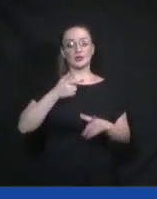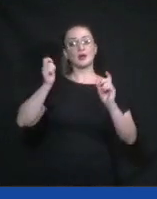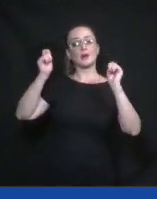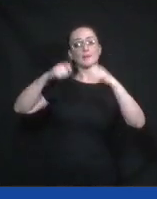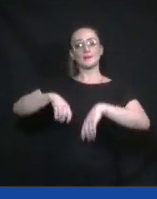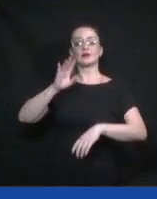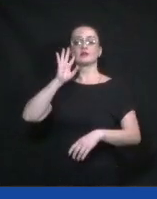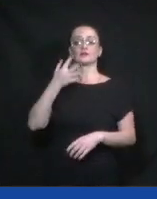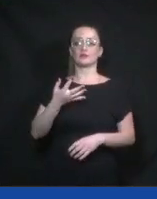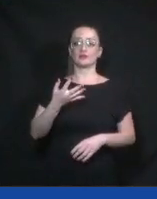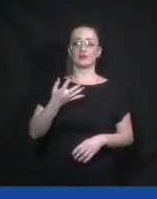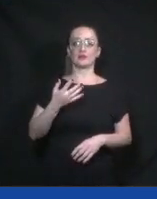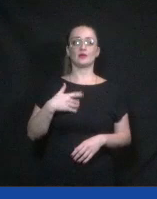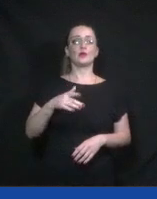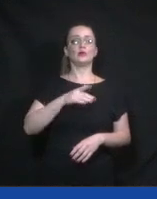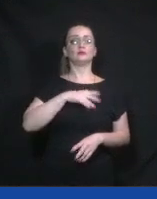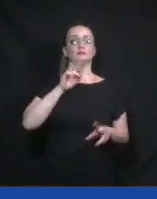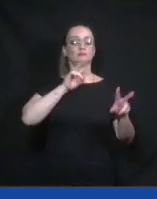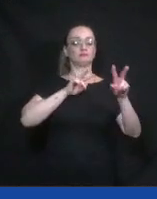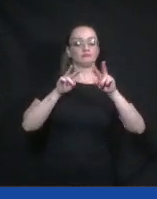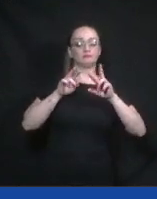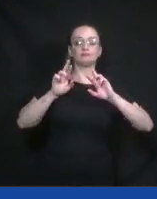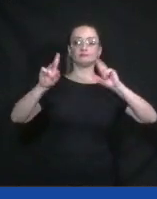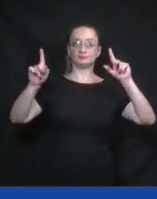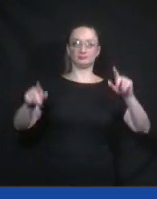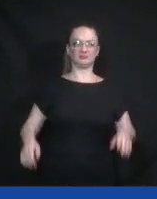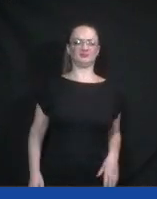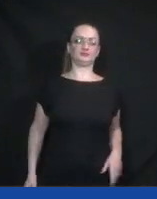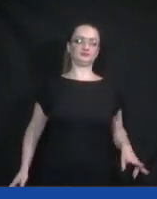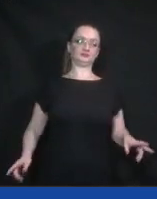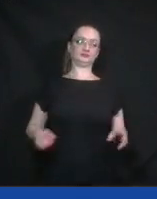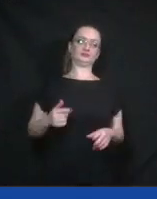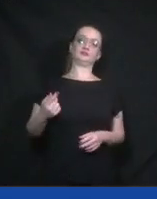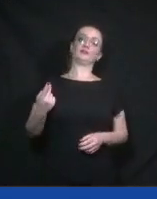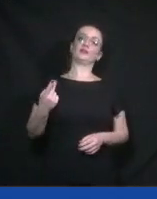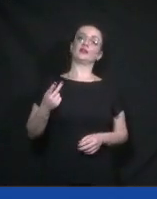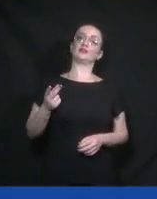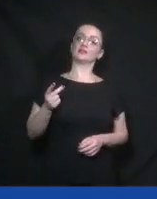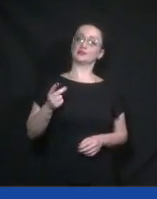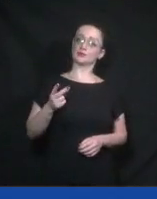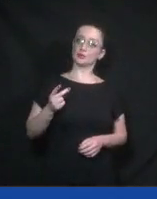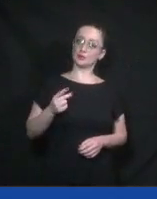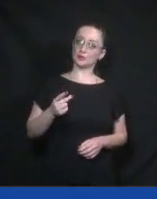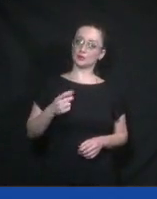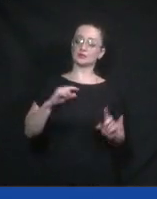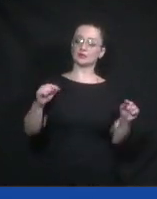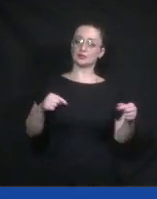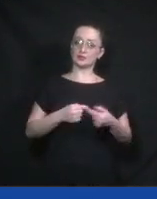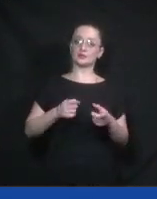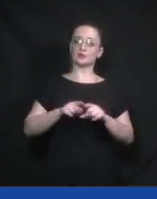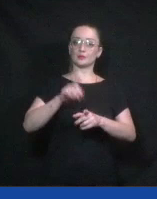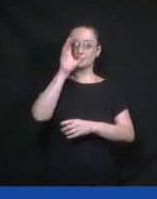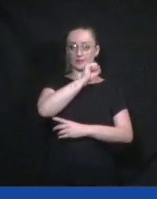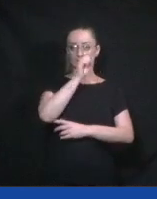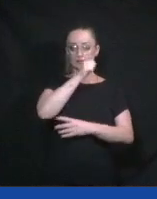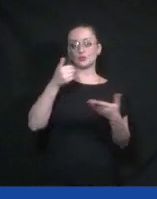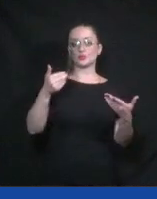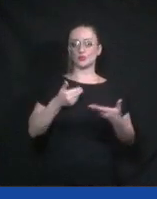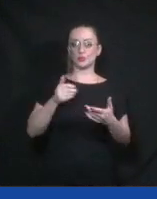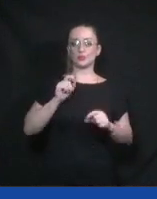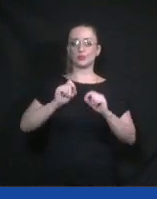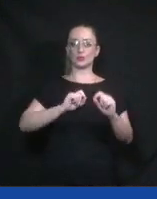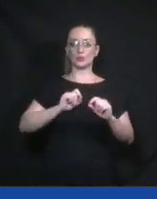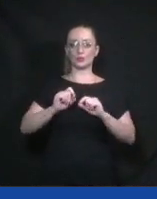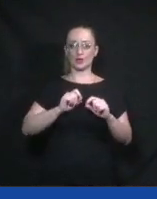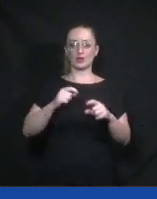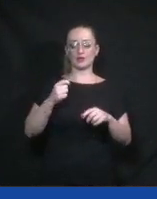de resolvê-los com diferentes olhares em segundo lugar como desafio e aprendizado hoje de quem está